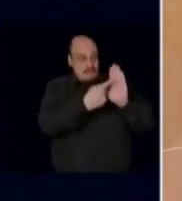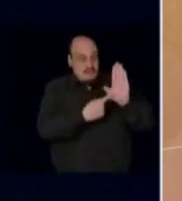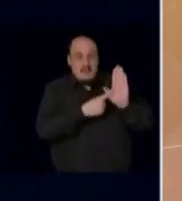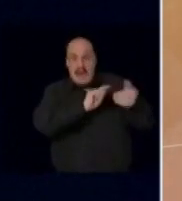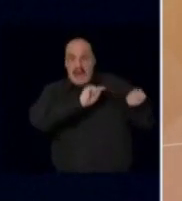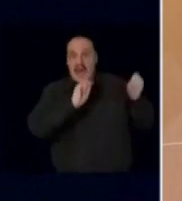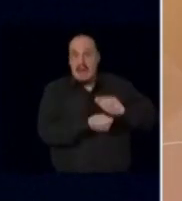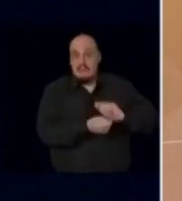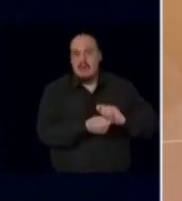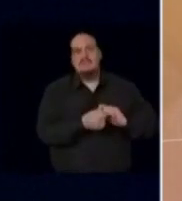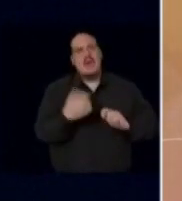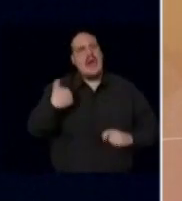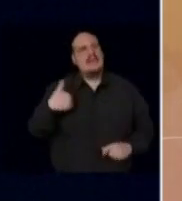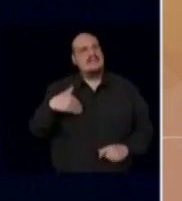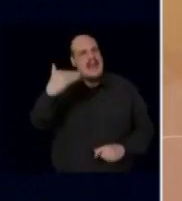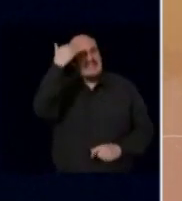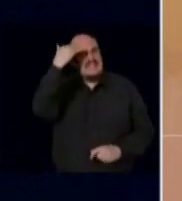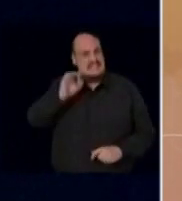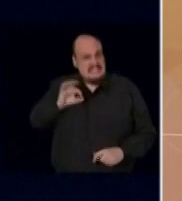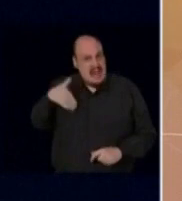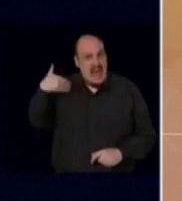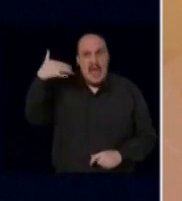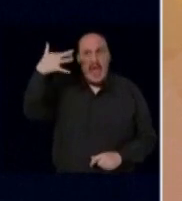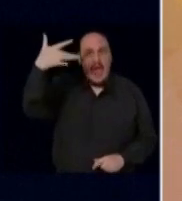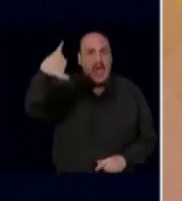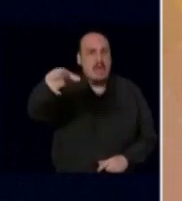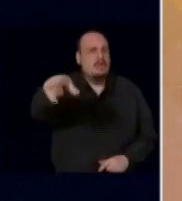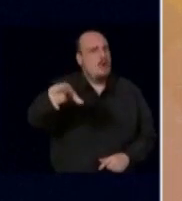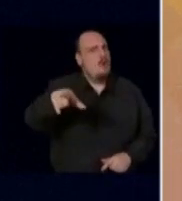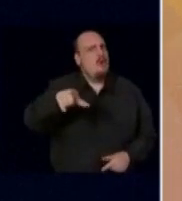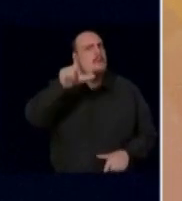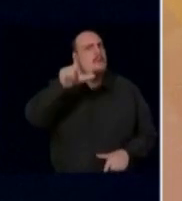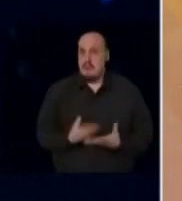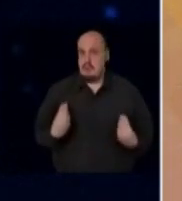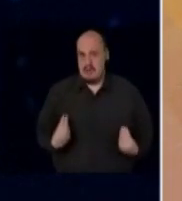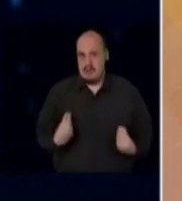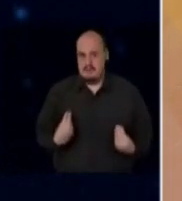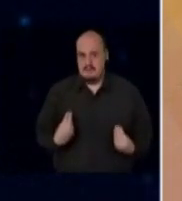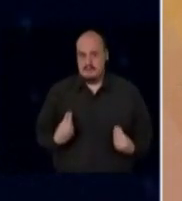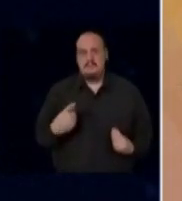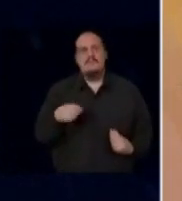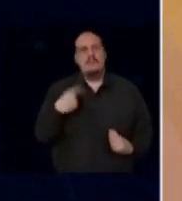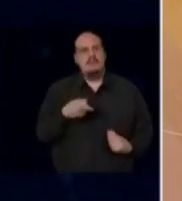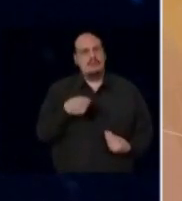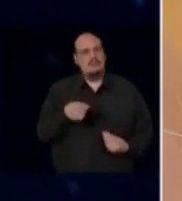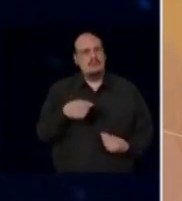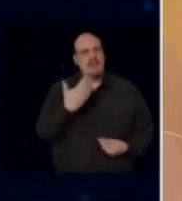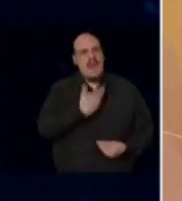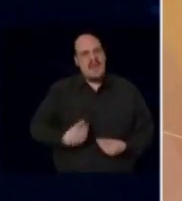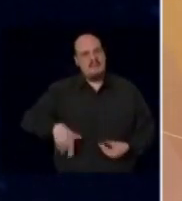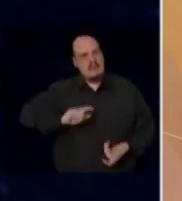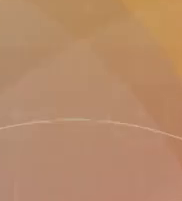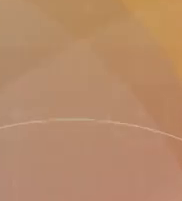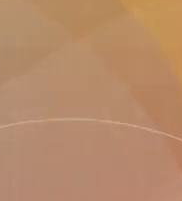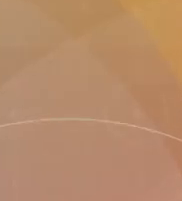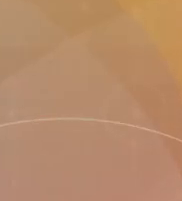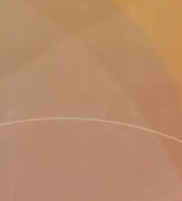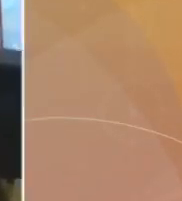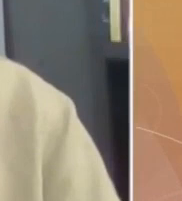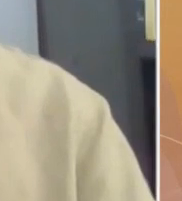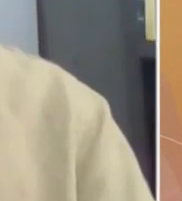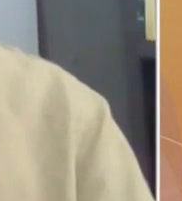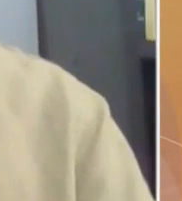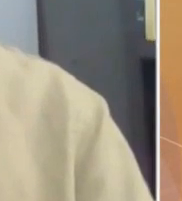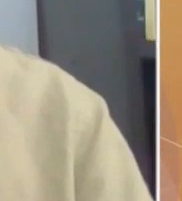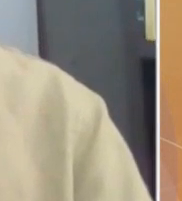muito sucesso entre os eleitores. Professor, agradeço a sua gentileza, sempre ótimo a gente poder ouvir aqui